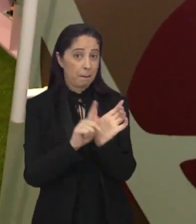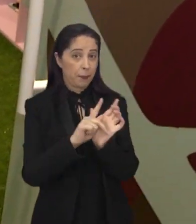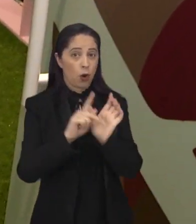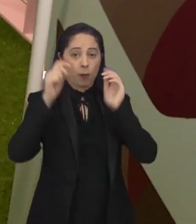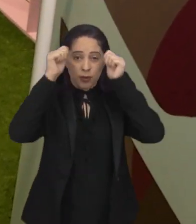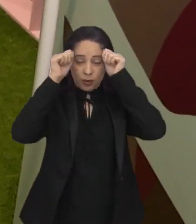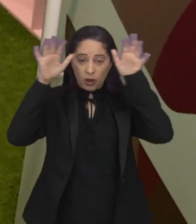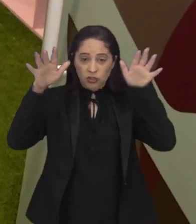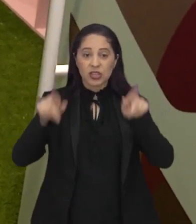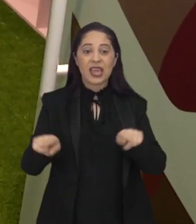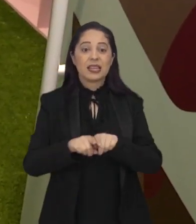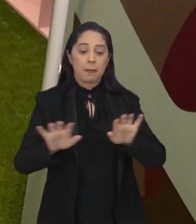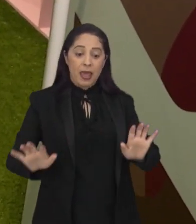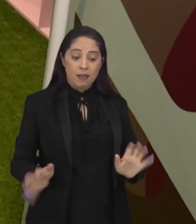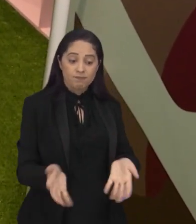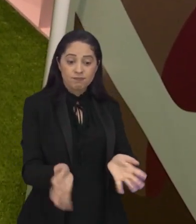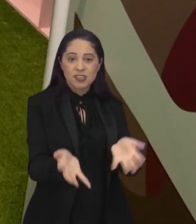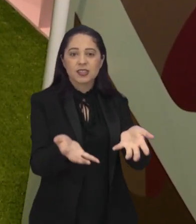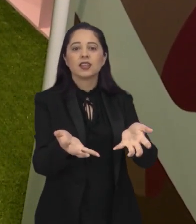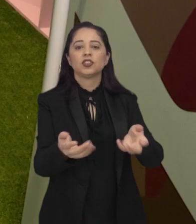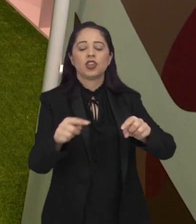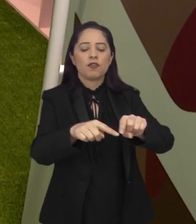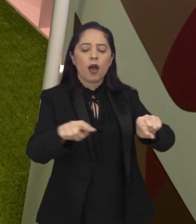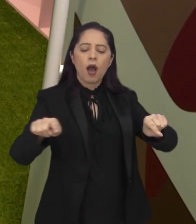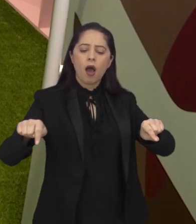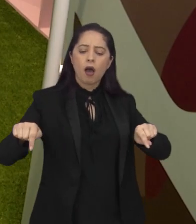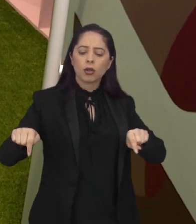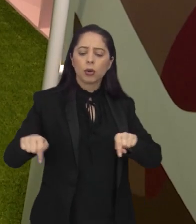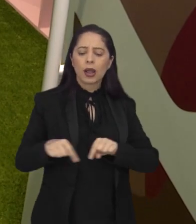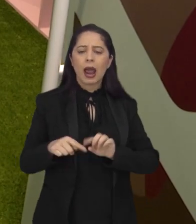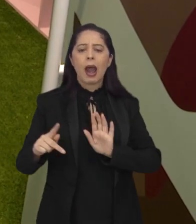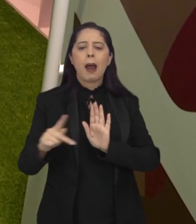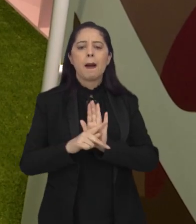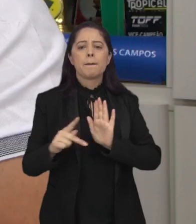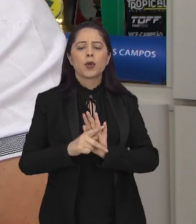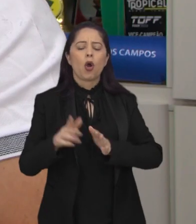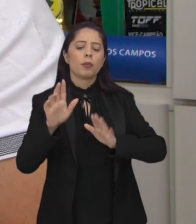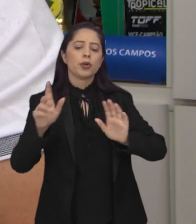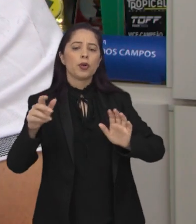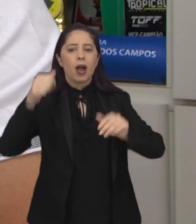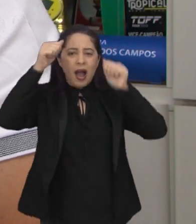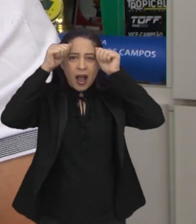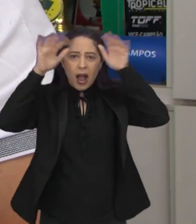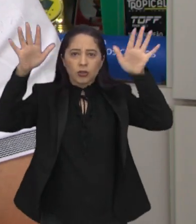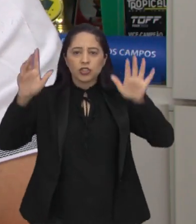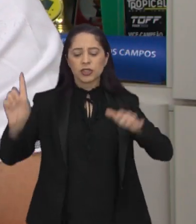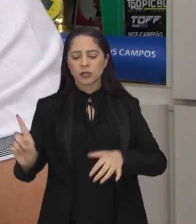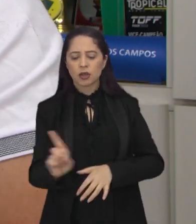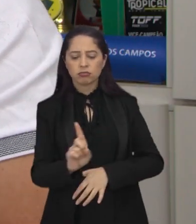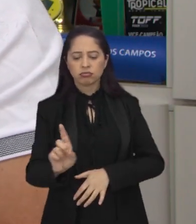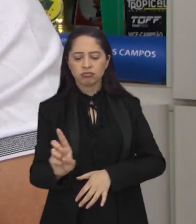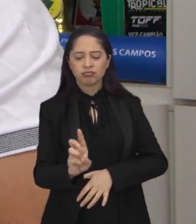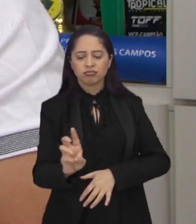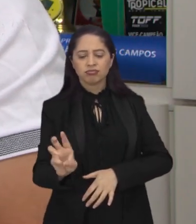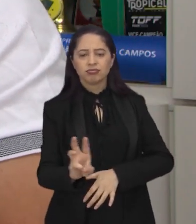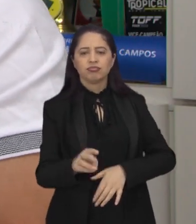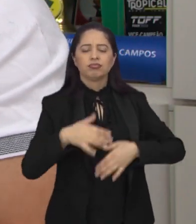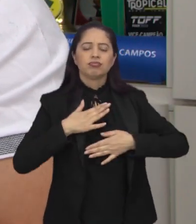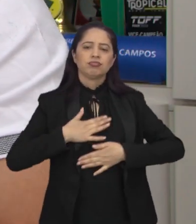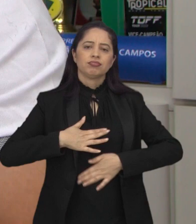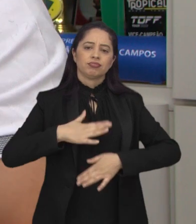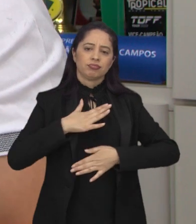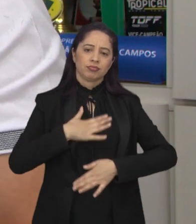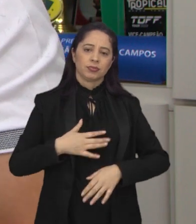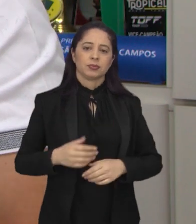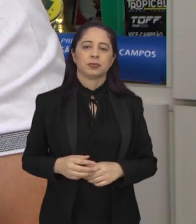locais destinados a autistas em espaços públicos e estabelecimentos. Essa é a maior frente parlamentar aqui da casa,